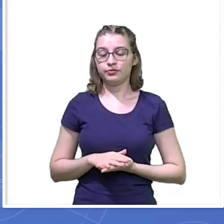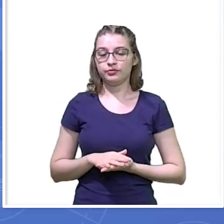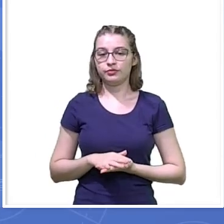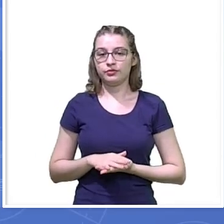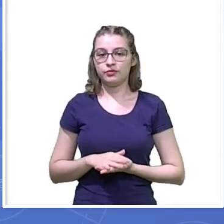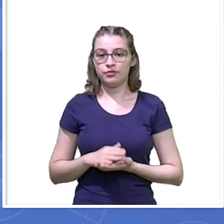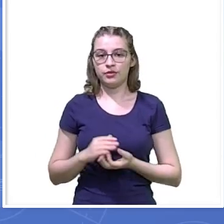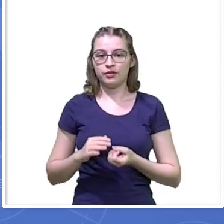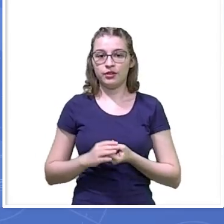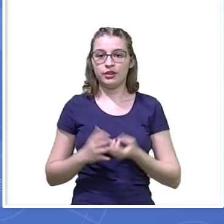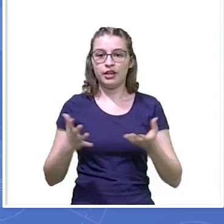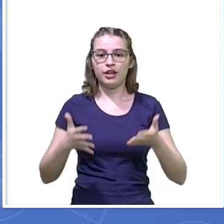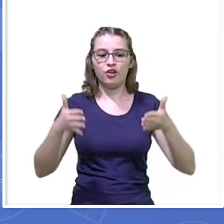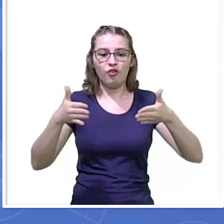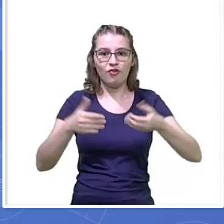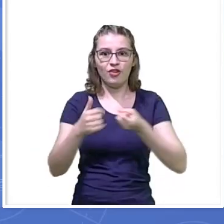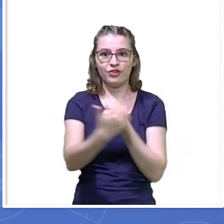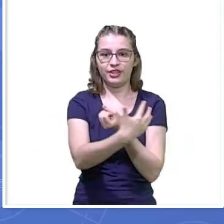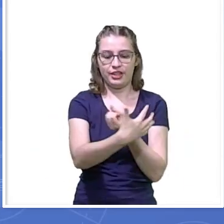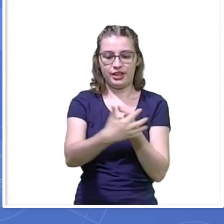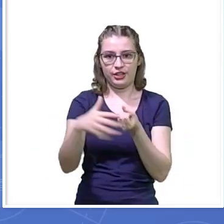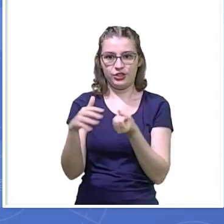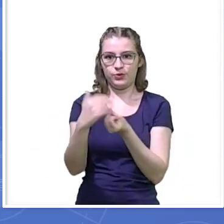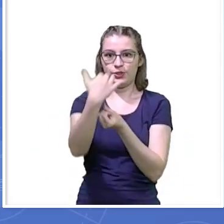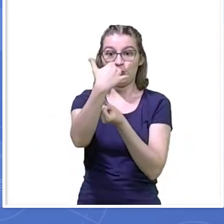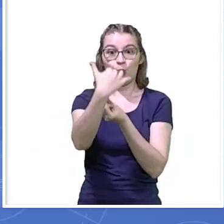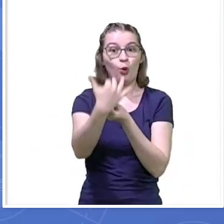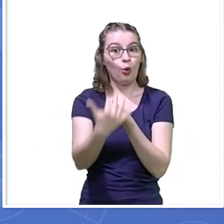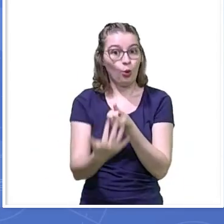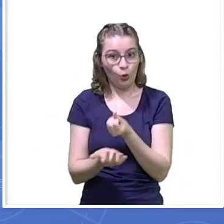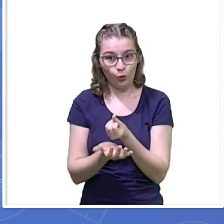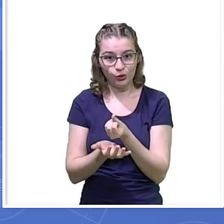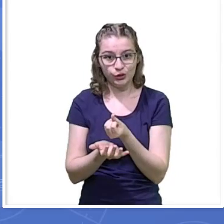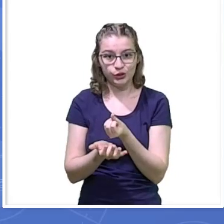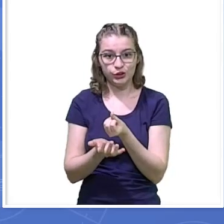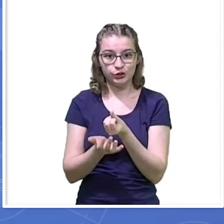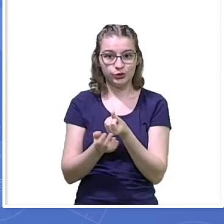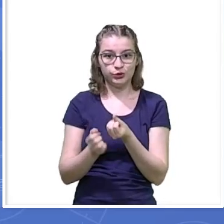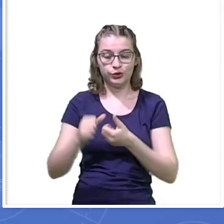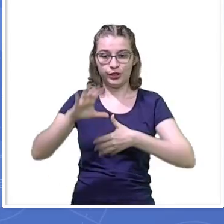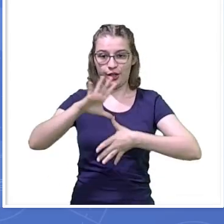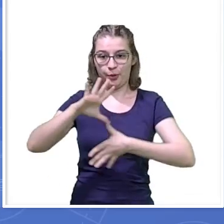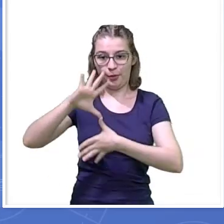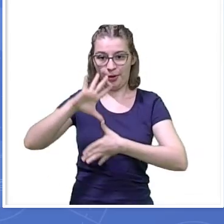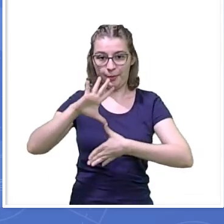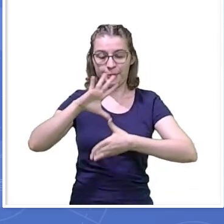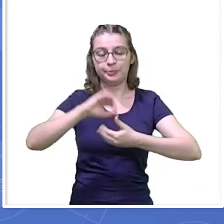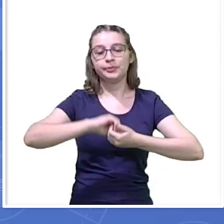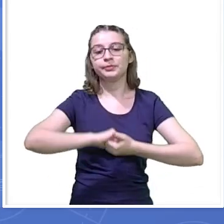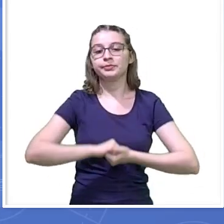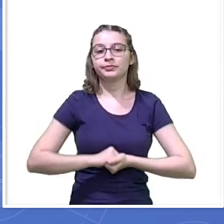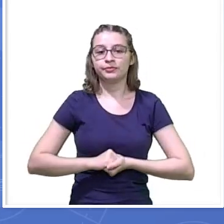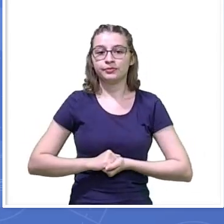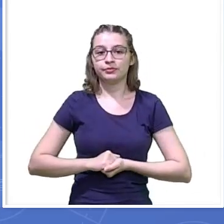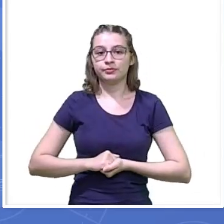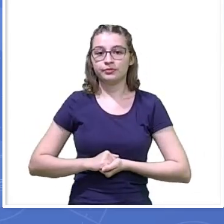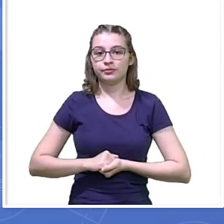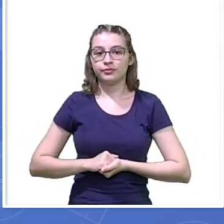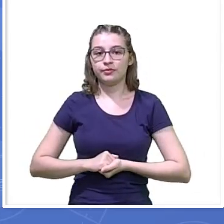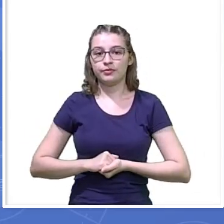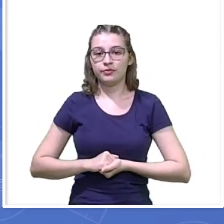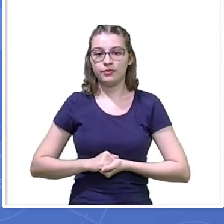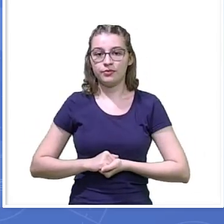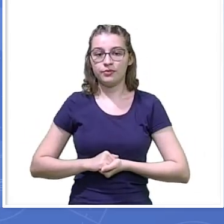as latitudes e longitudes, que a gente estudou na nossa aula e que você também já deve ter estudado por aí. Pessoal, uma questão da